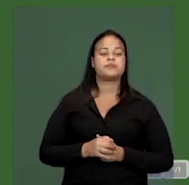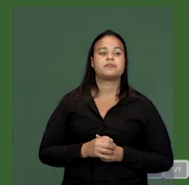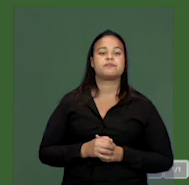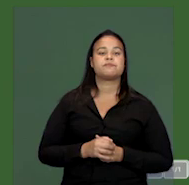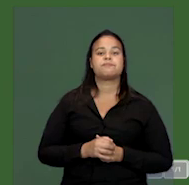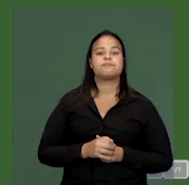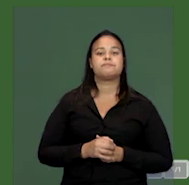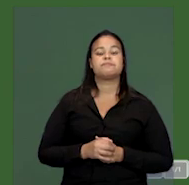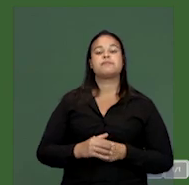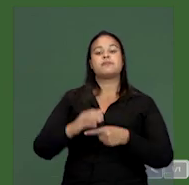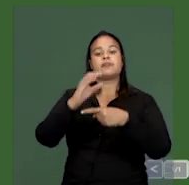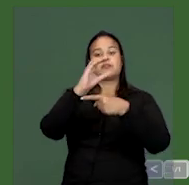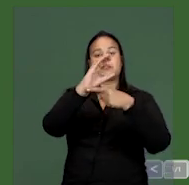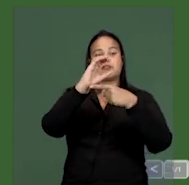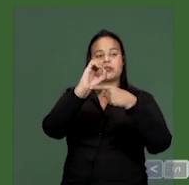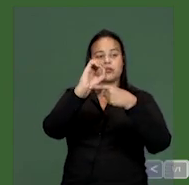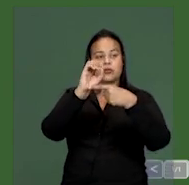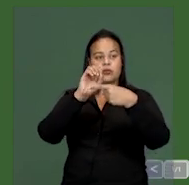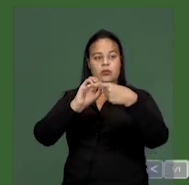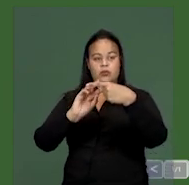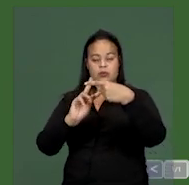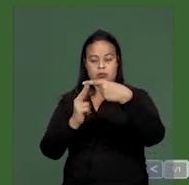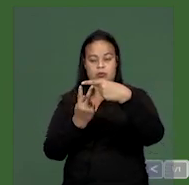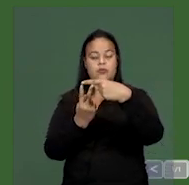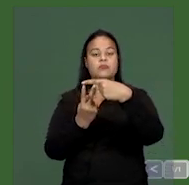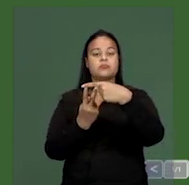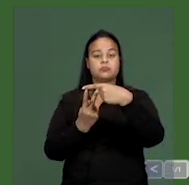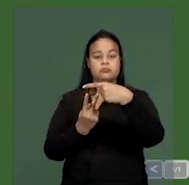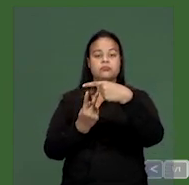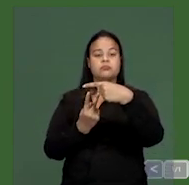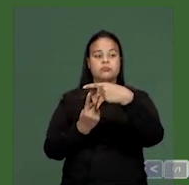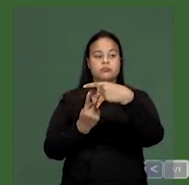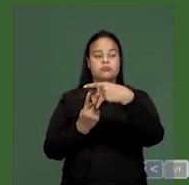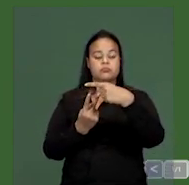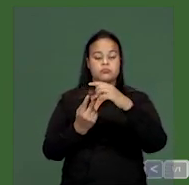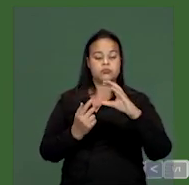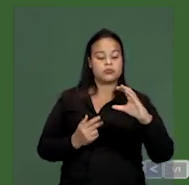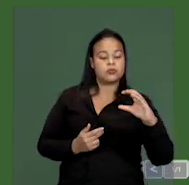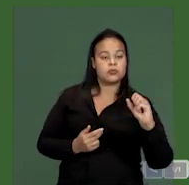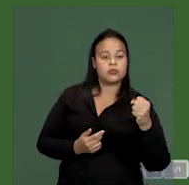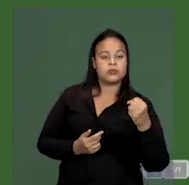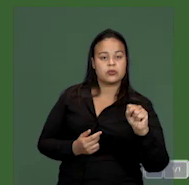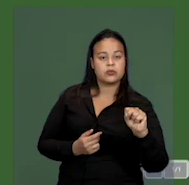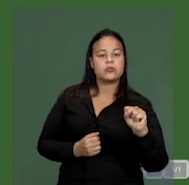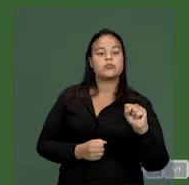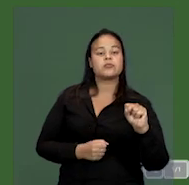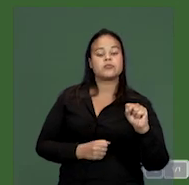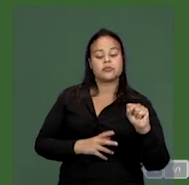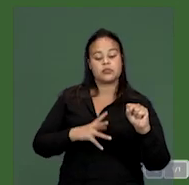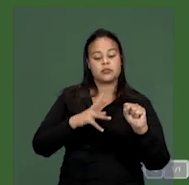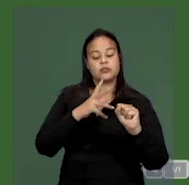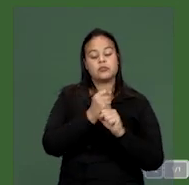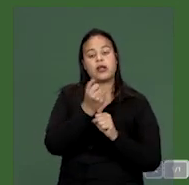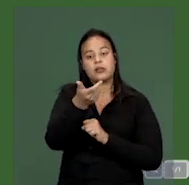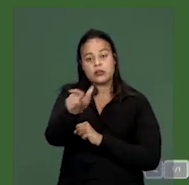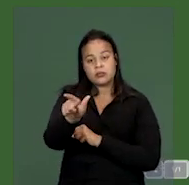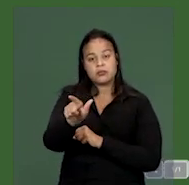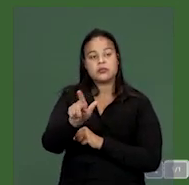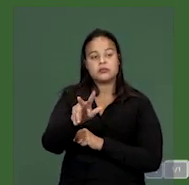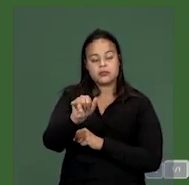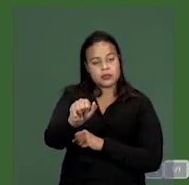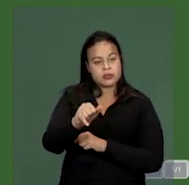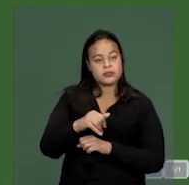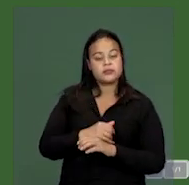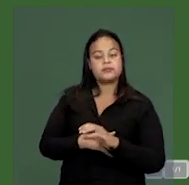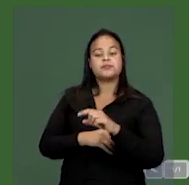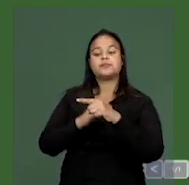simplificada, cateto oposto sobre hipotenusa. Vou fazer também o cosseno aqui, nós vamos calcular depois. Seria o meu